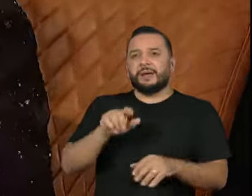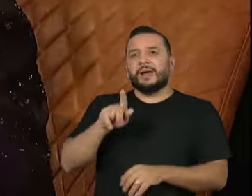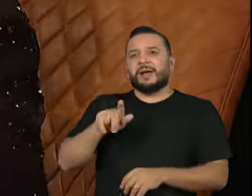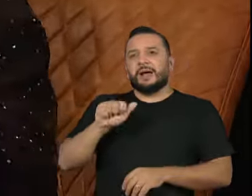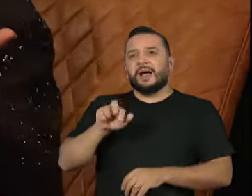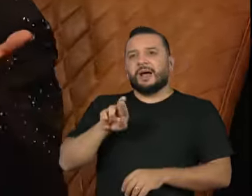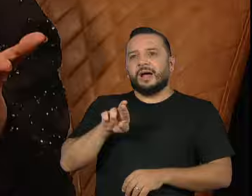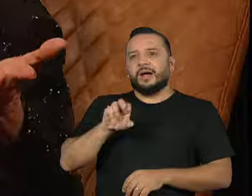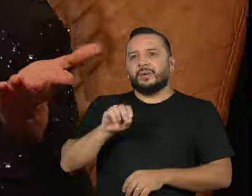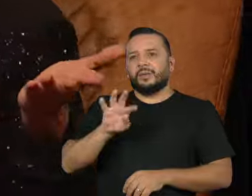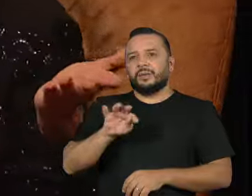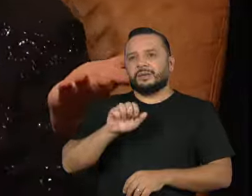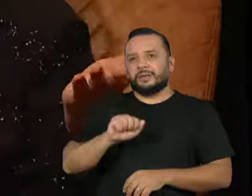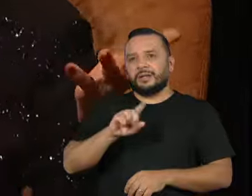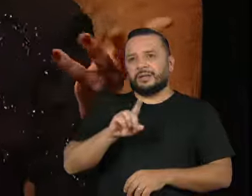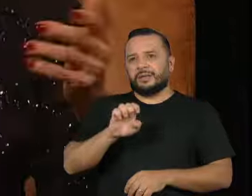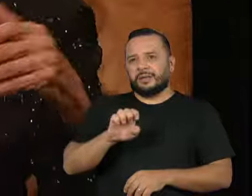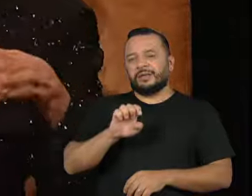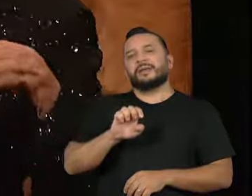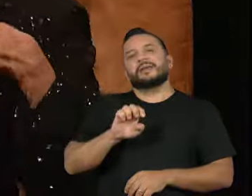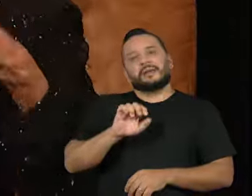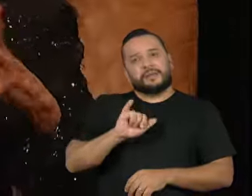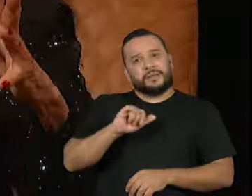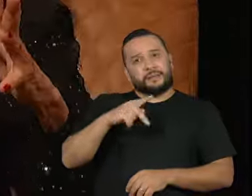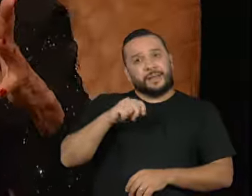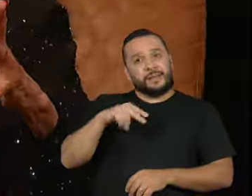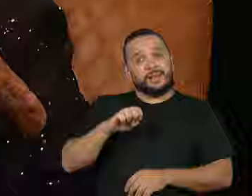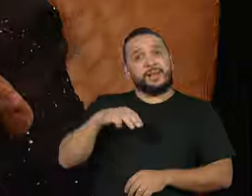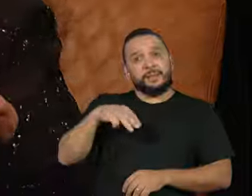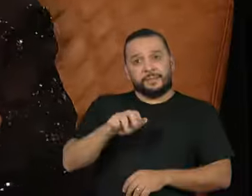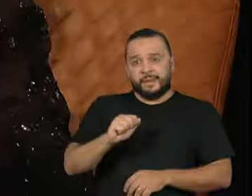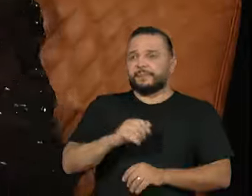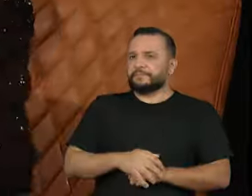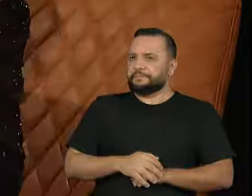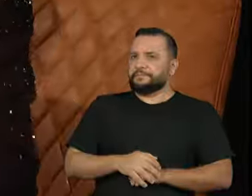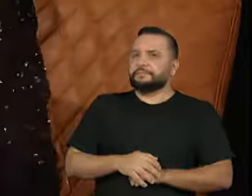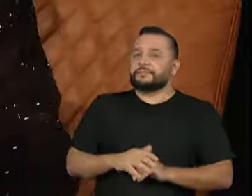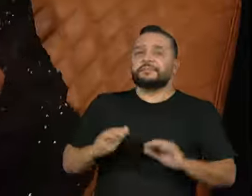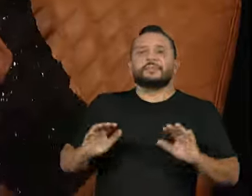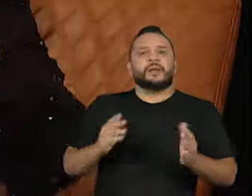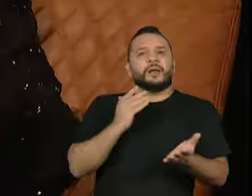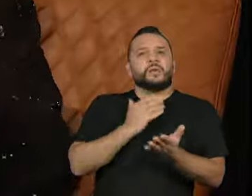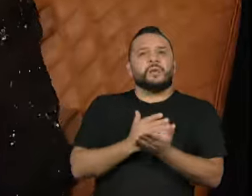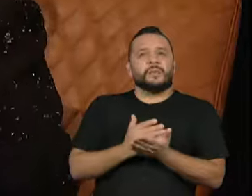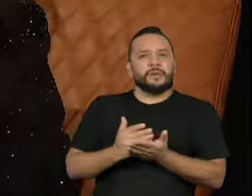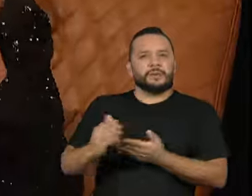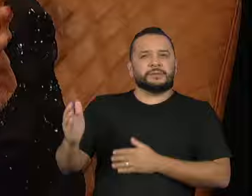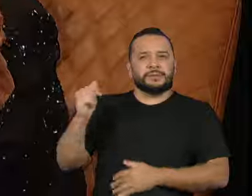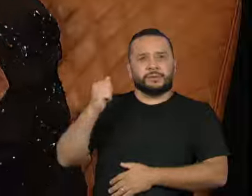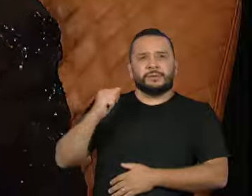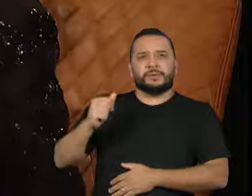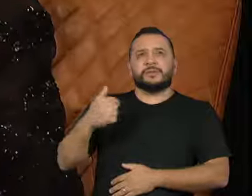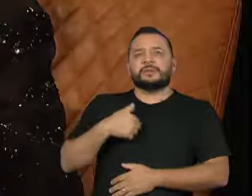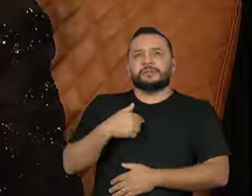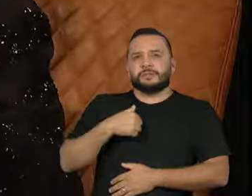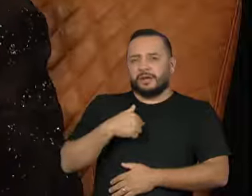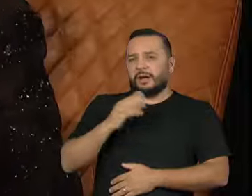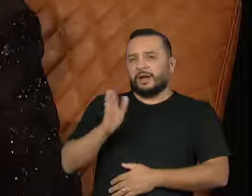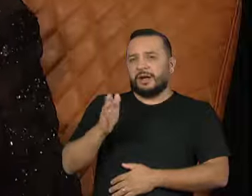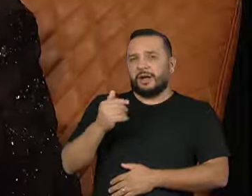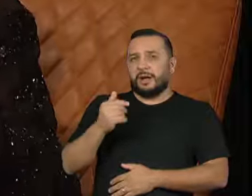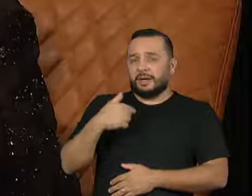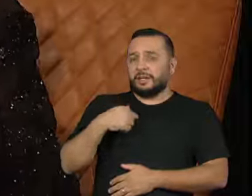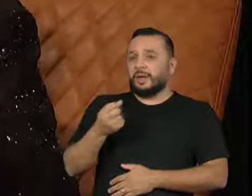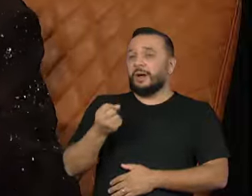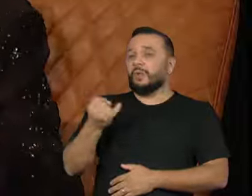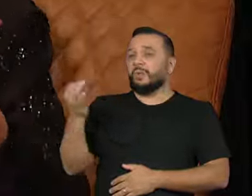aprenderam com ele, pra você ter uma ideia de como ele era. E essa imagem ficou. E aí começou... Já saiu em algum livro. Aliás, o José